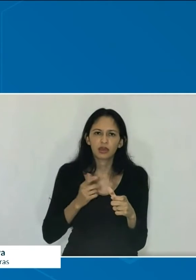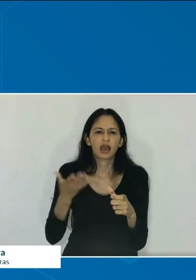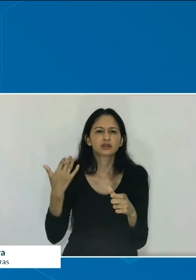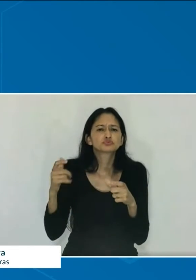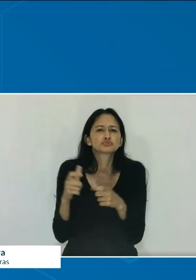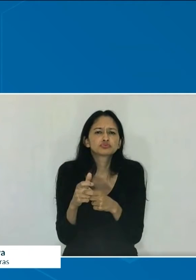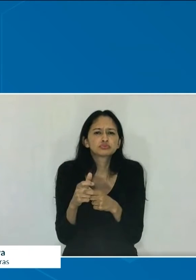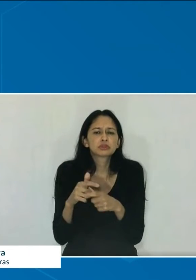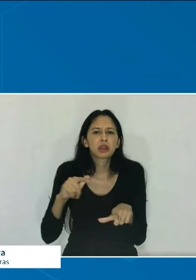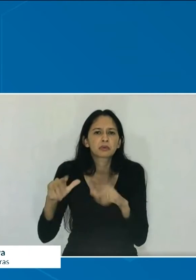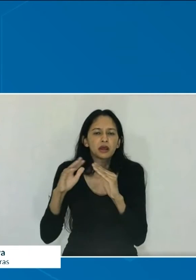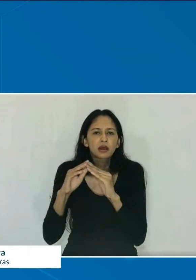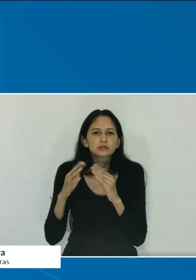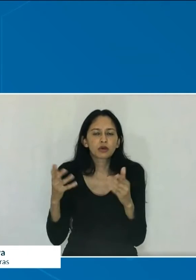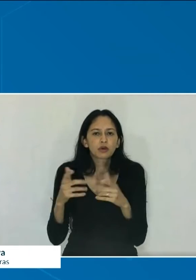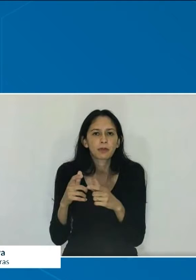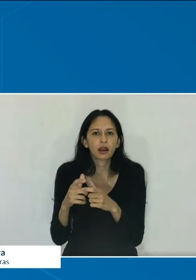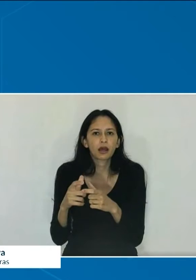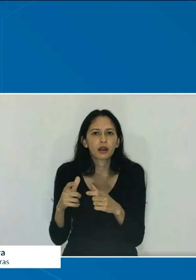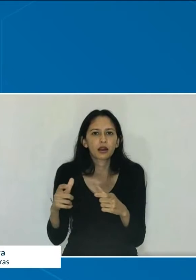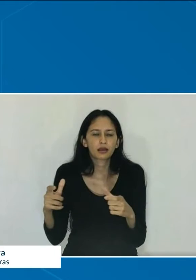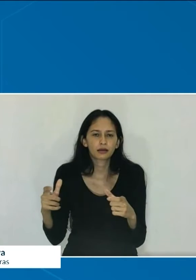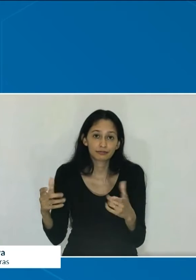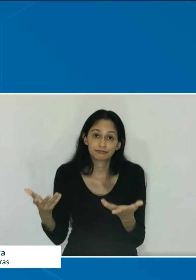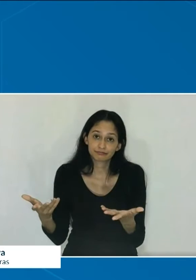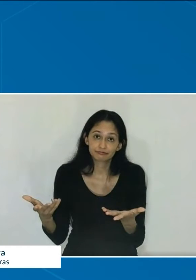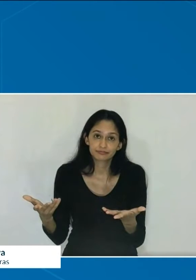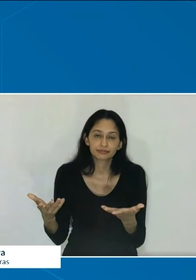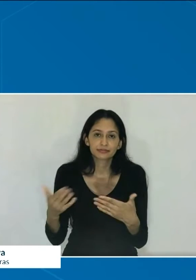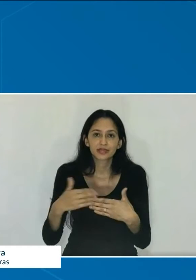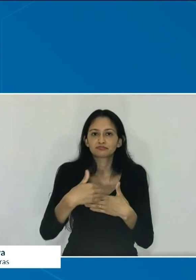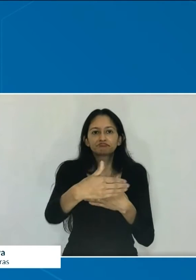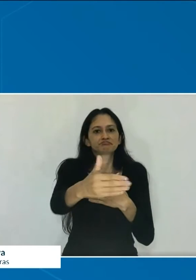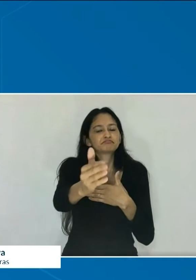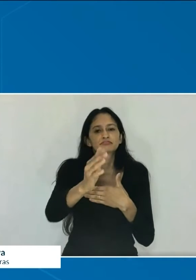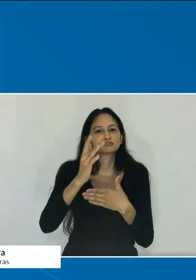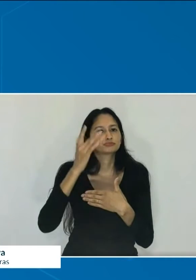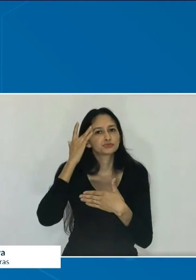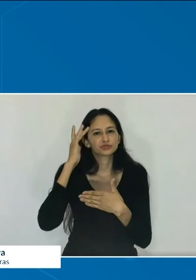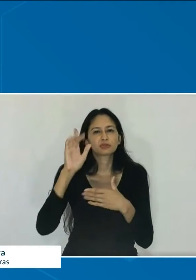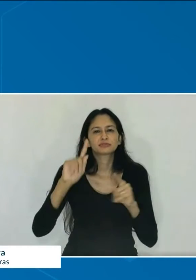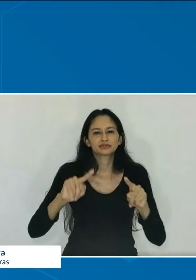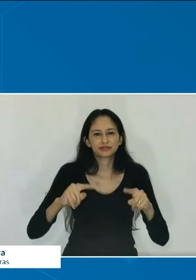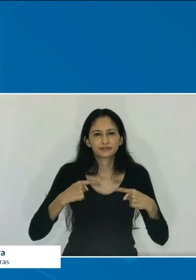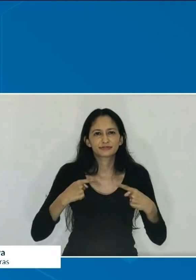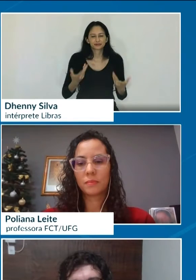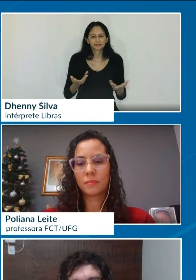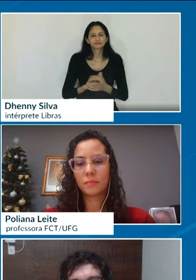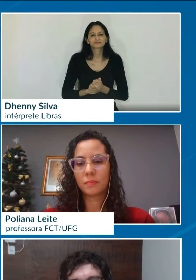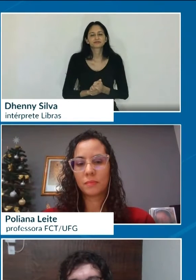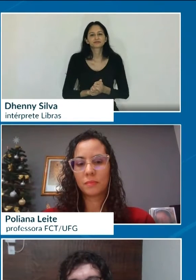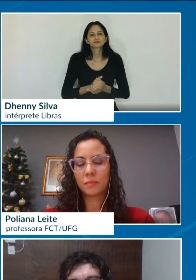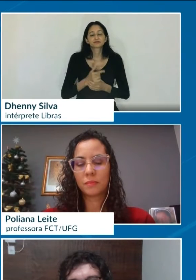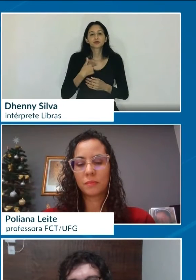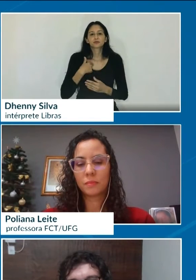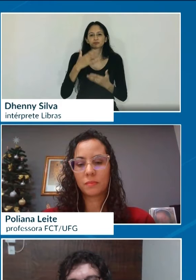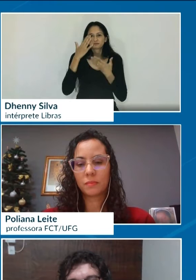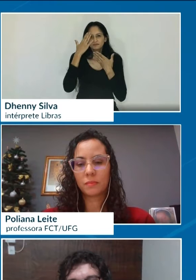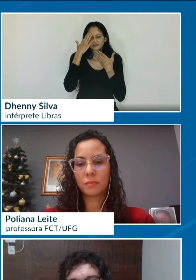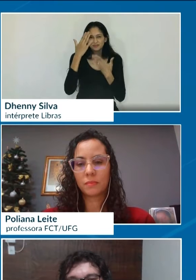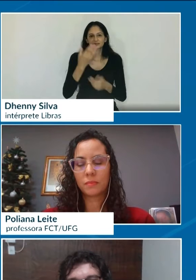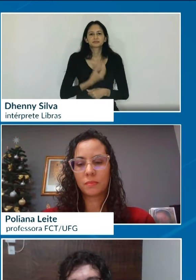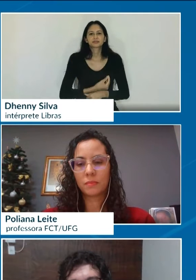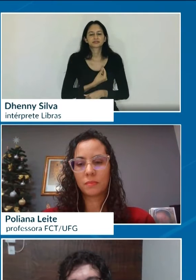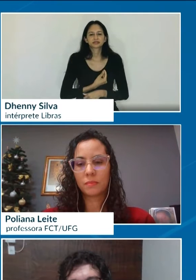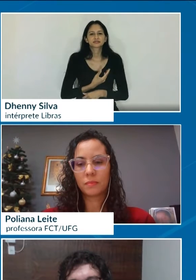quanto que isso impactou é uma questão, um grande desafio. Perfeito. Marcos Júnior, eu quero agradecer muito aqui a sua